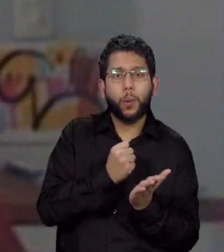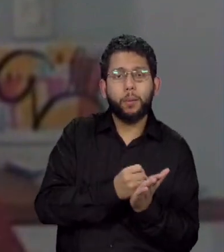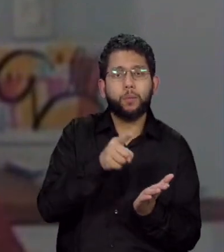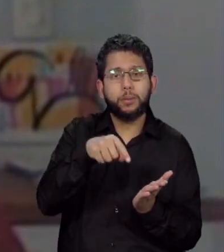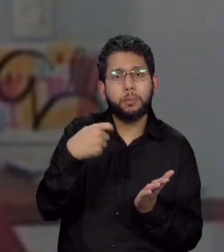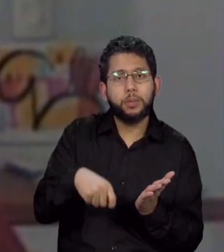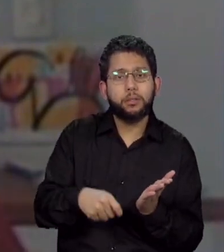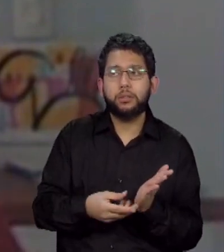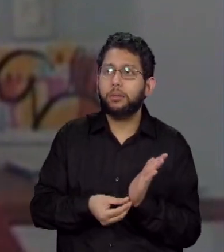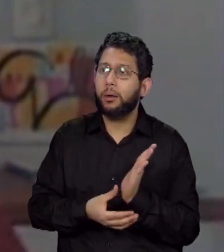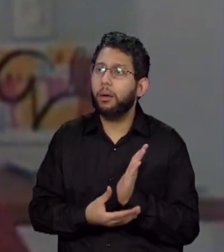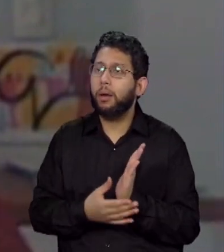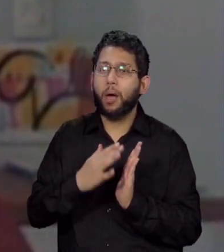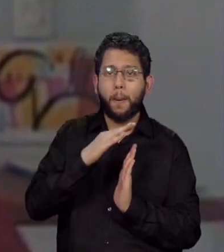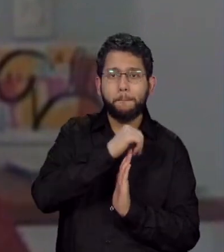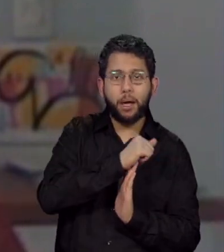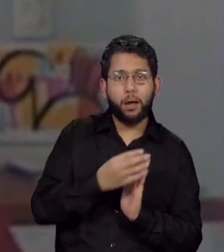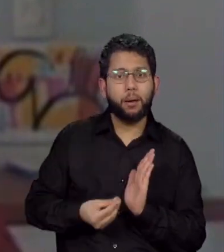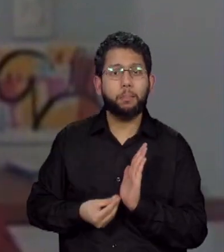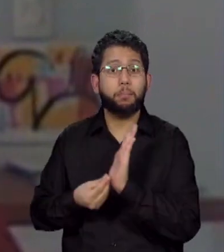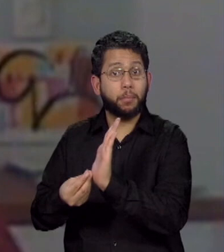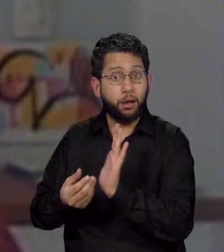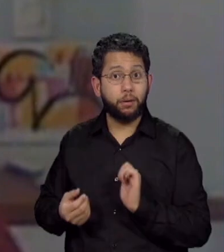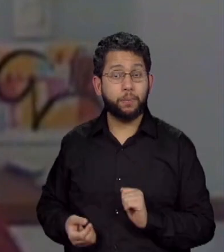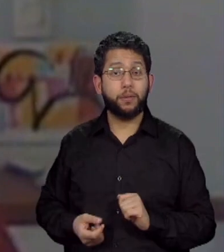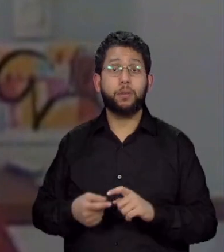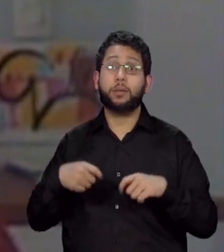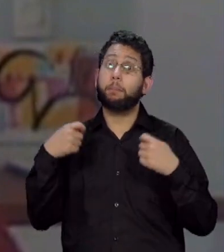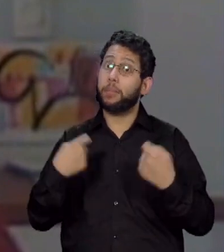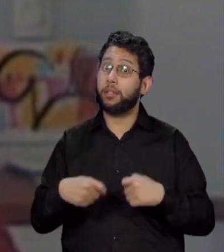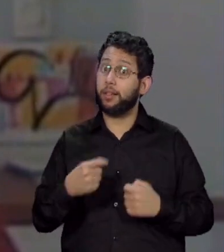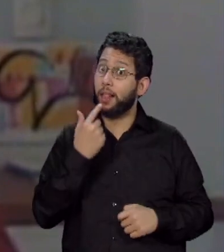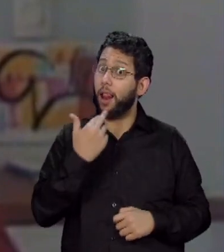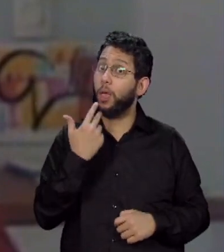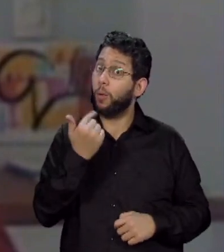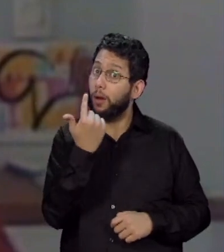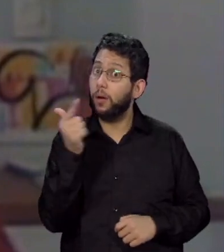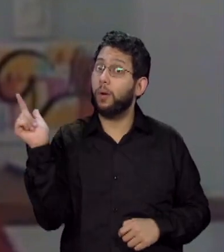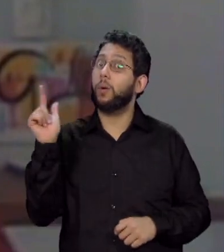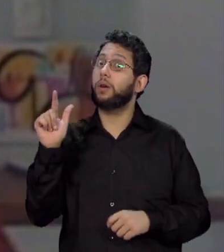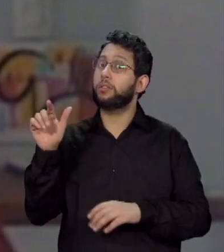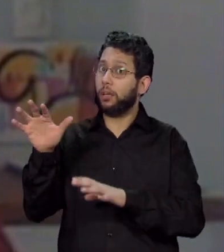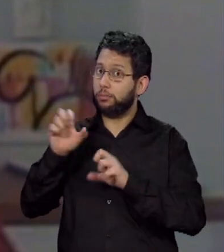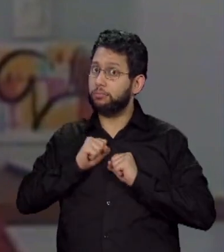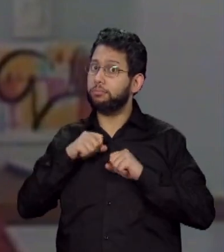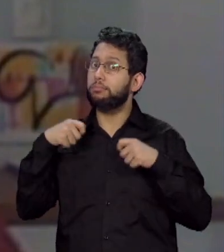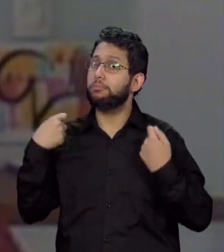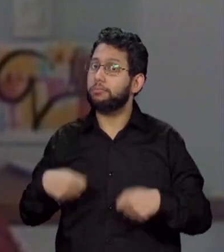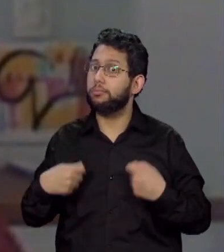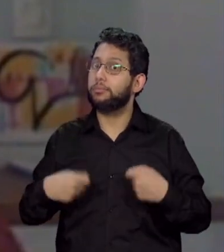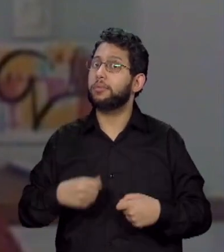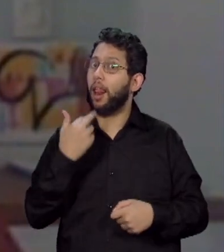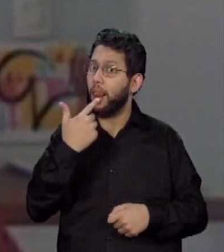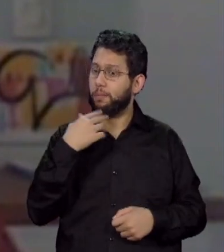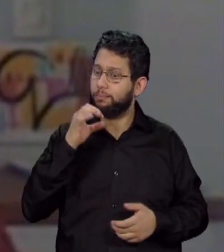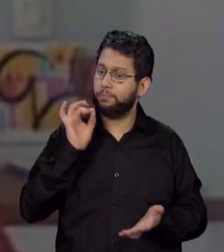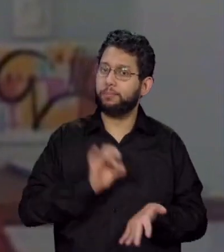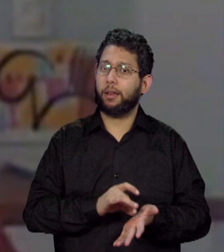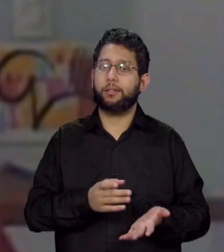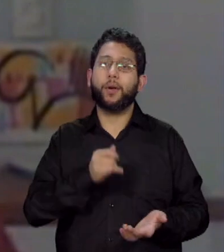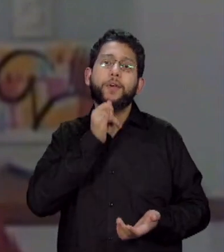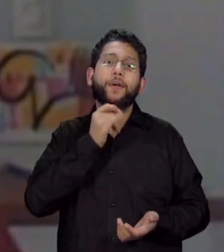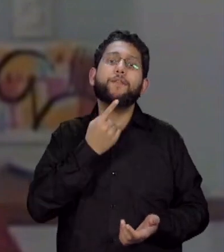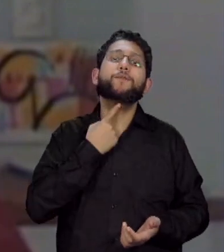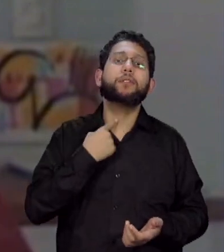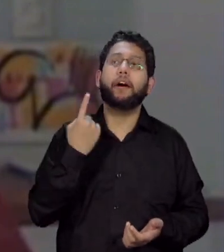tem que apresentar. Muito provavelmente você vai ter que dominar a língua do país onde você vai estar indo, né? Quer dizer, se você quer fazer